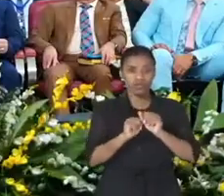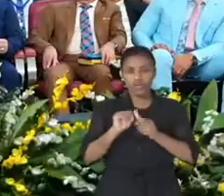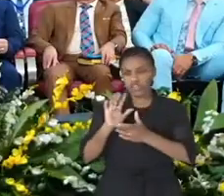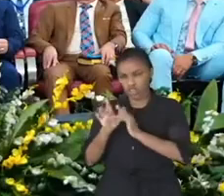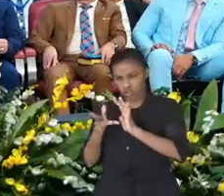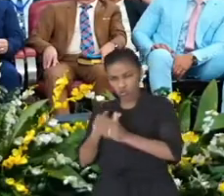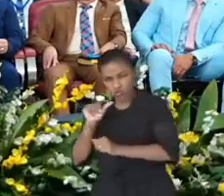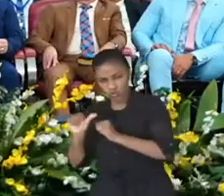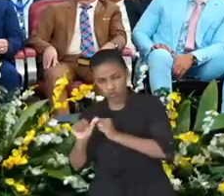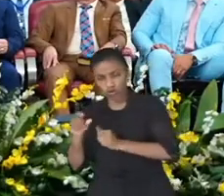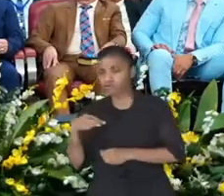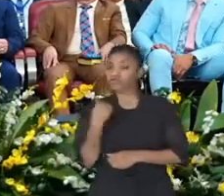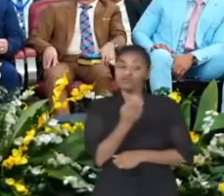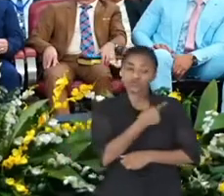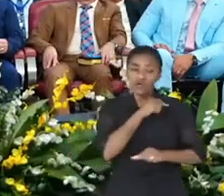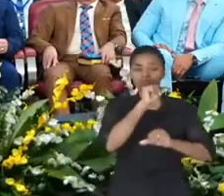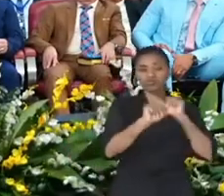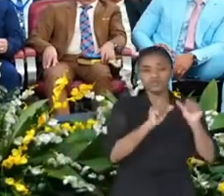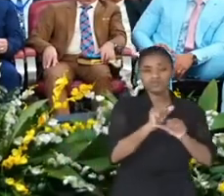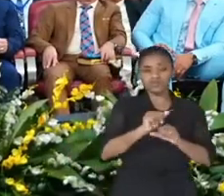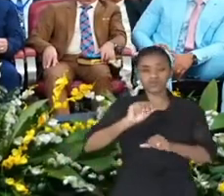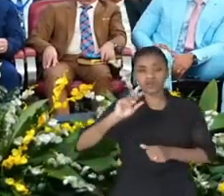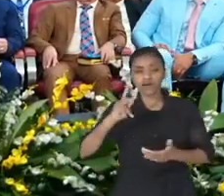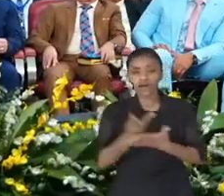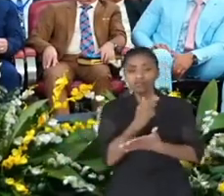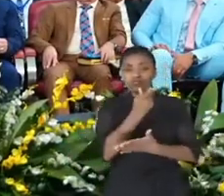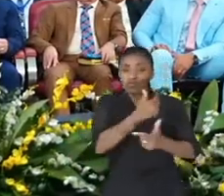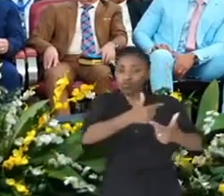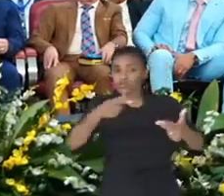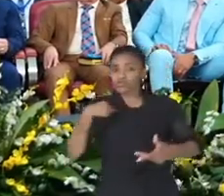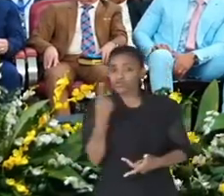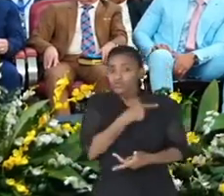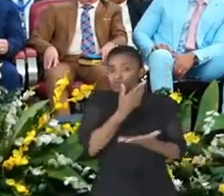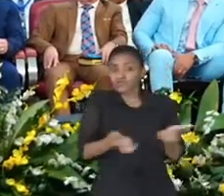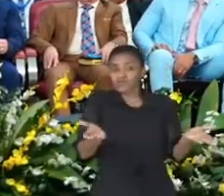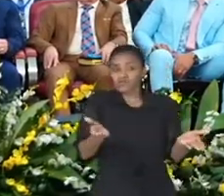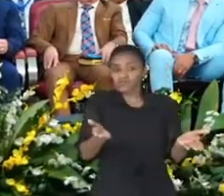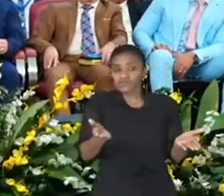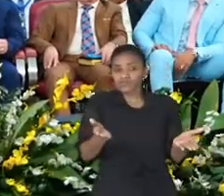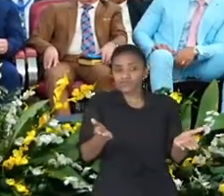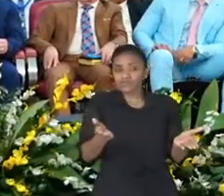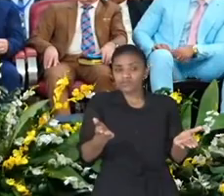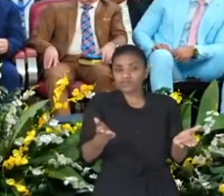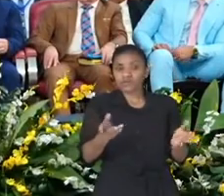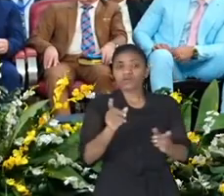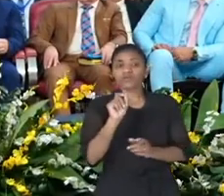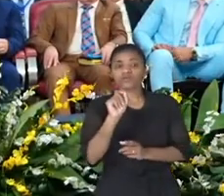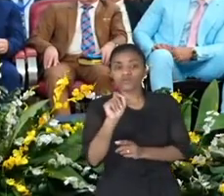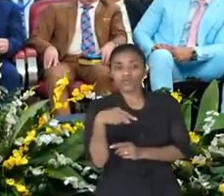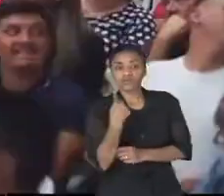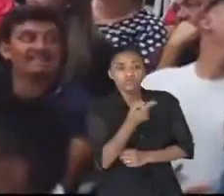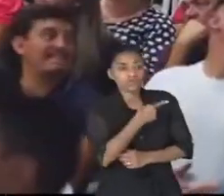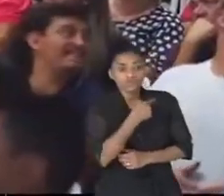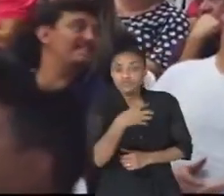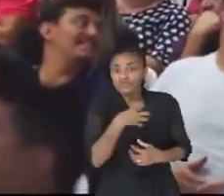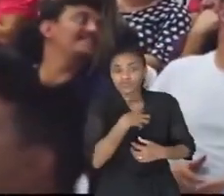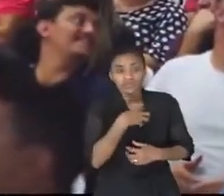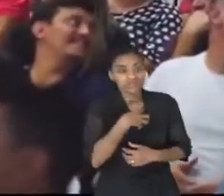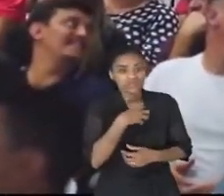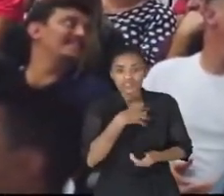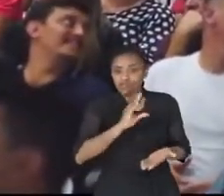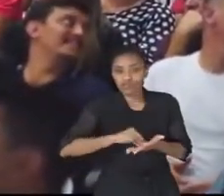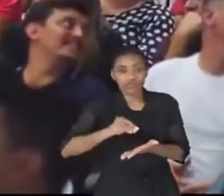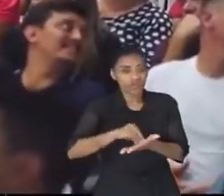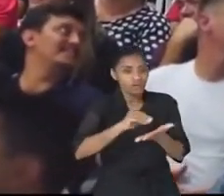Nós mudamos. Aconteceu alguma coisa que nós nos perdemos, porque nós não estamos sentindo mais falta